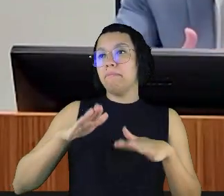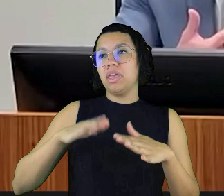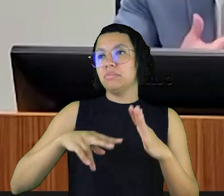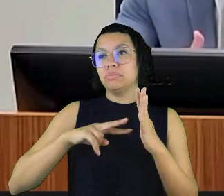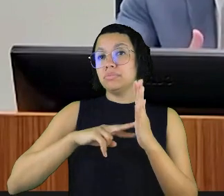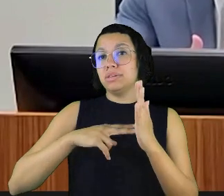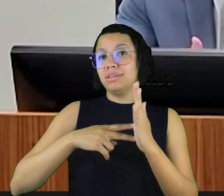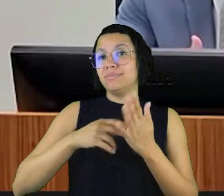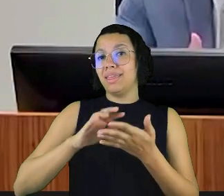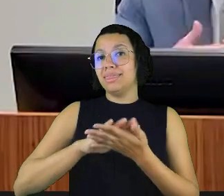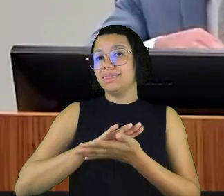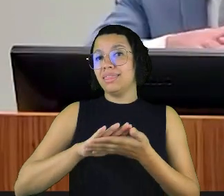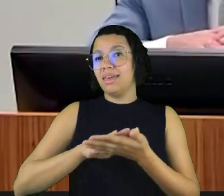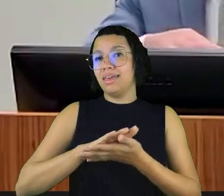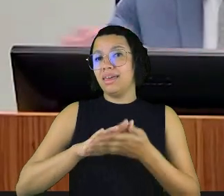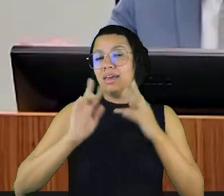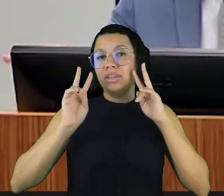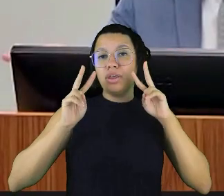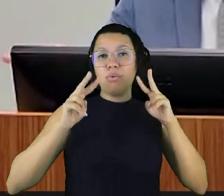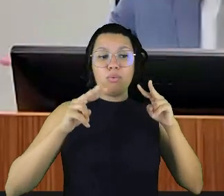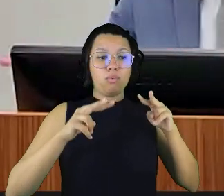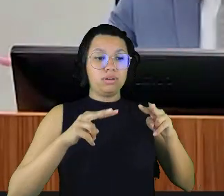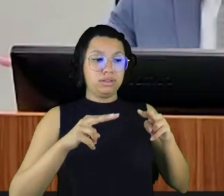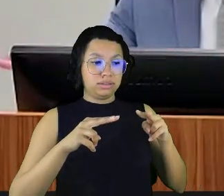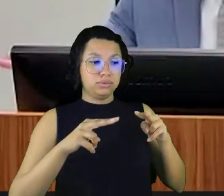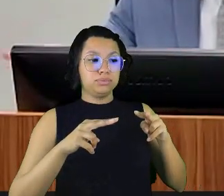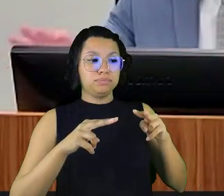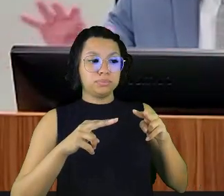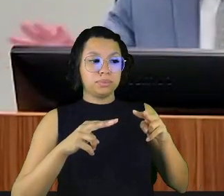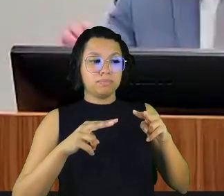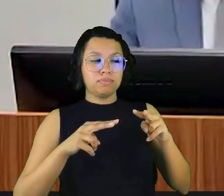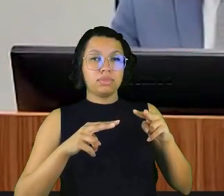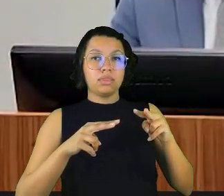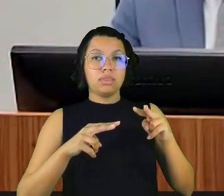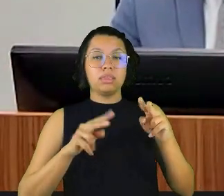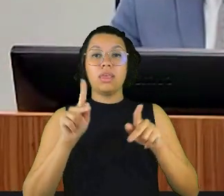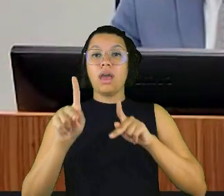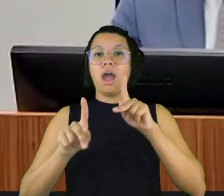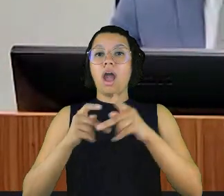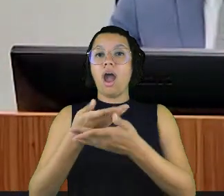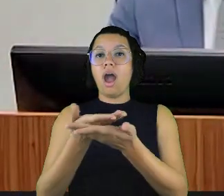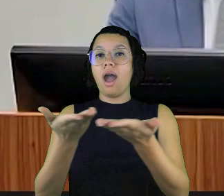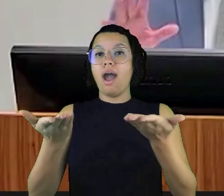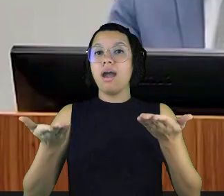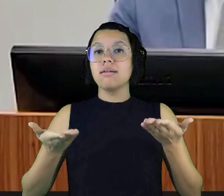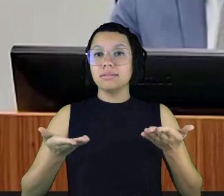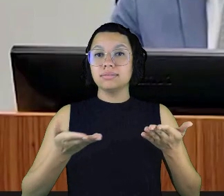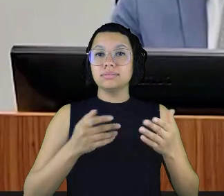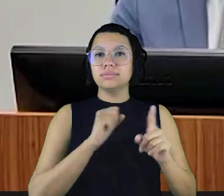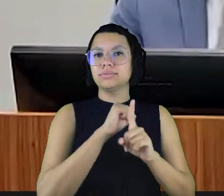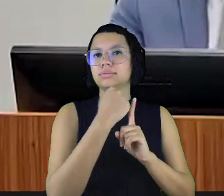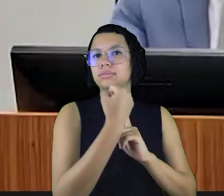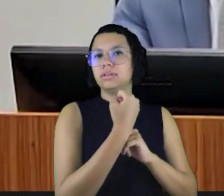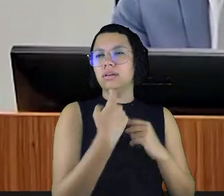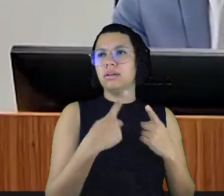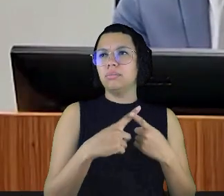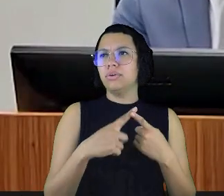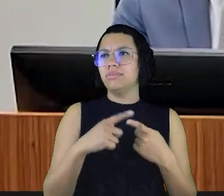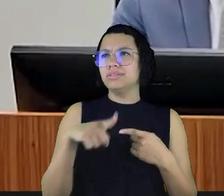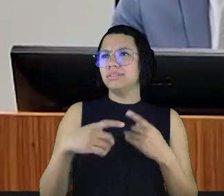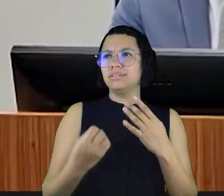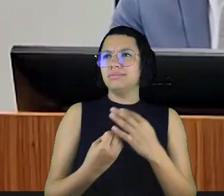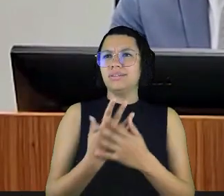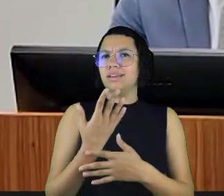do ponto de vista do apaziguamento social. Porque você não vai criar, você não